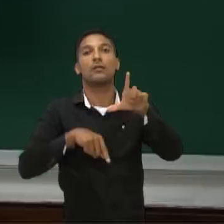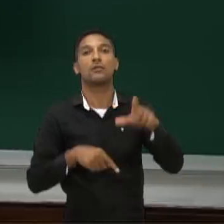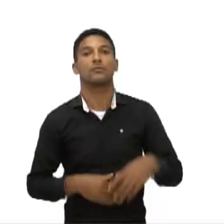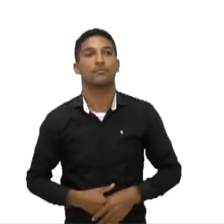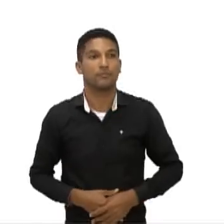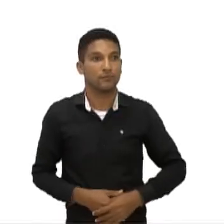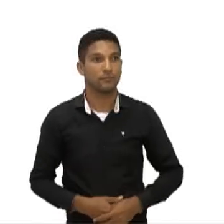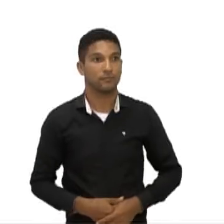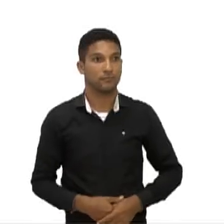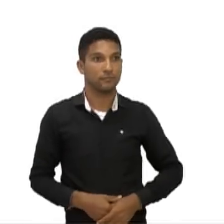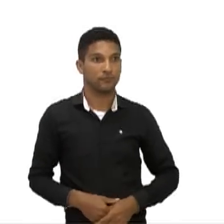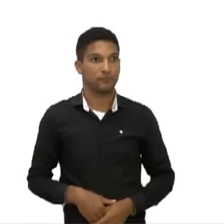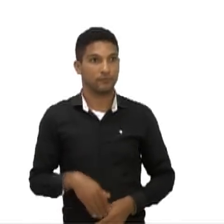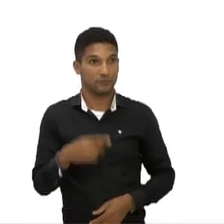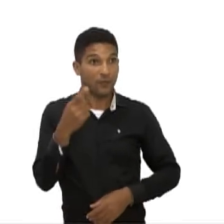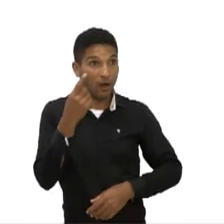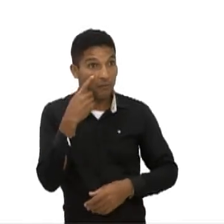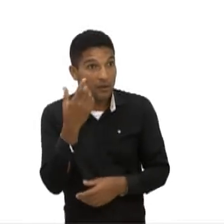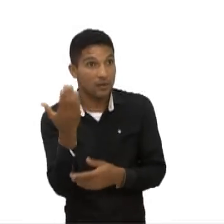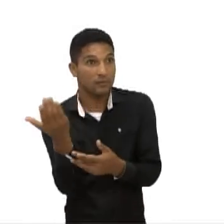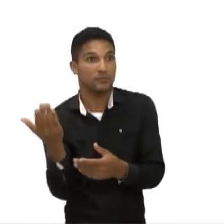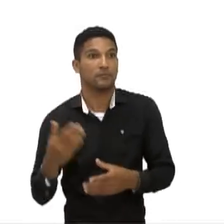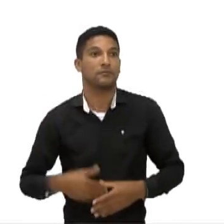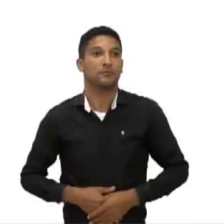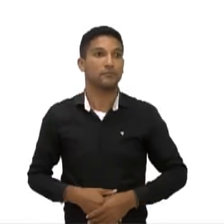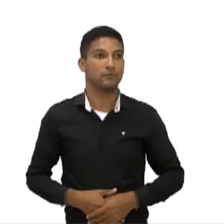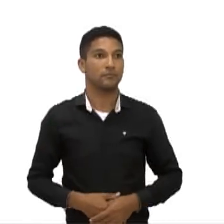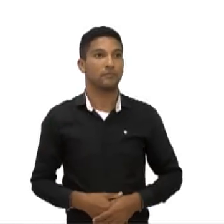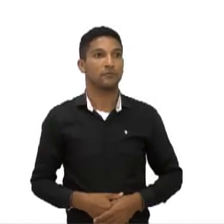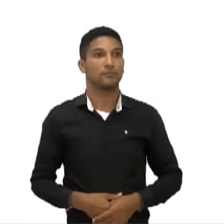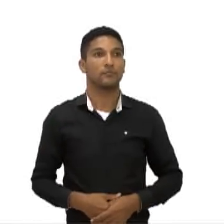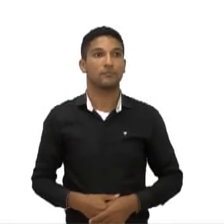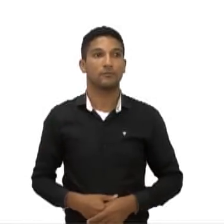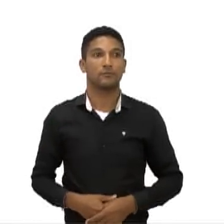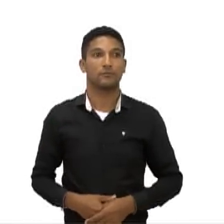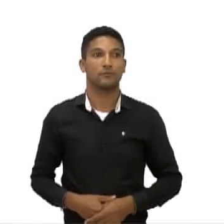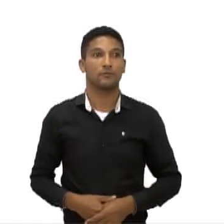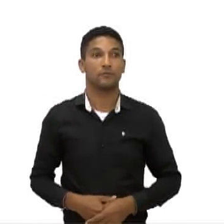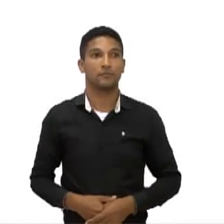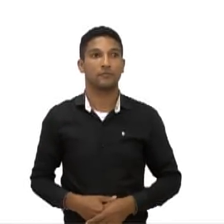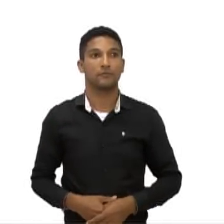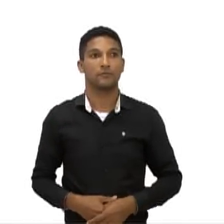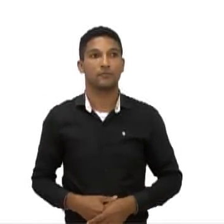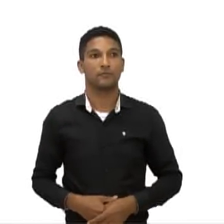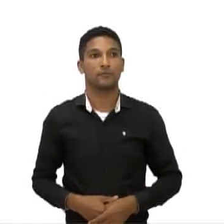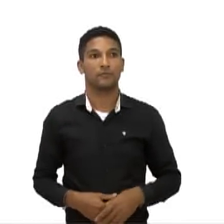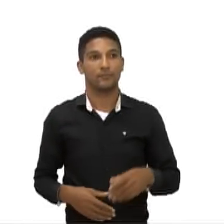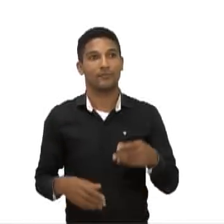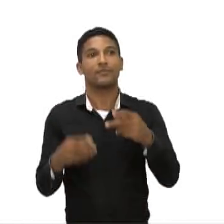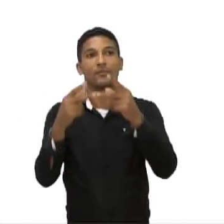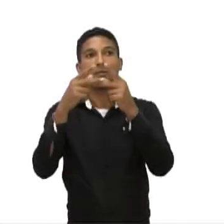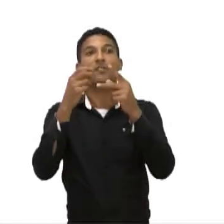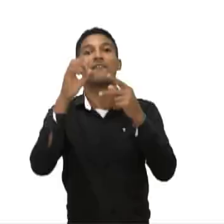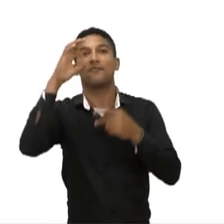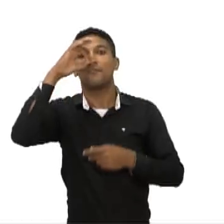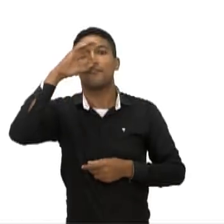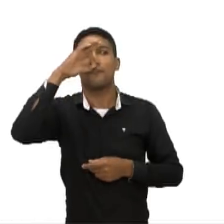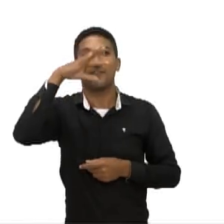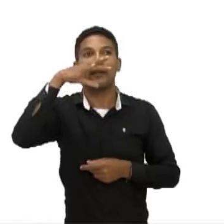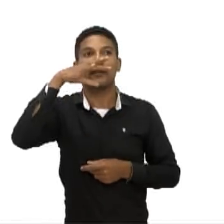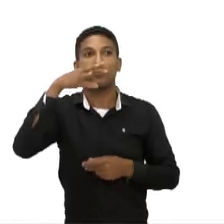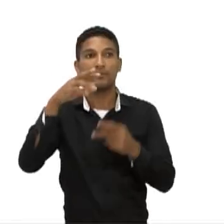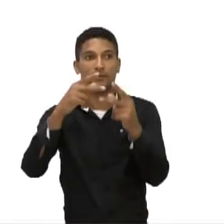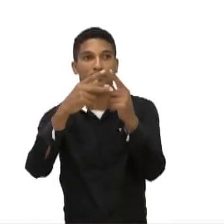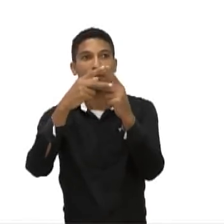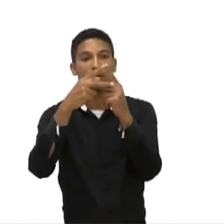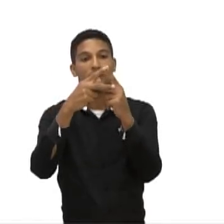aqui, olha só, qual será, né? Olha só aqui, eu tenho o segmento, né? Tem o segmento verdinho, que vai ali